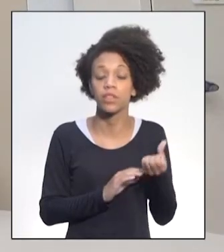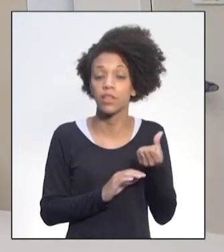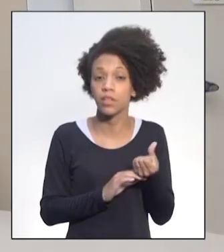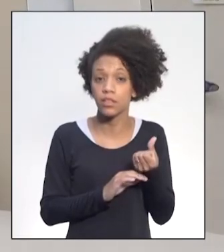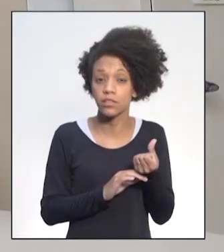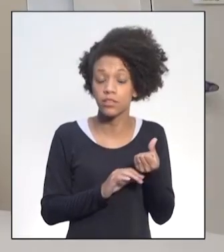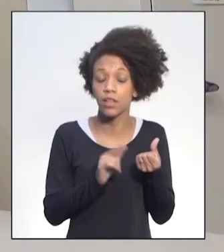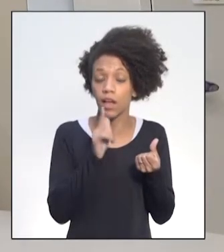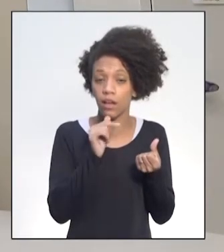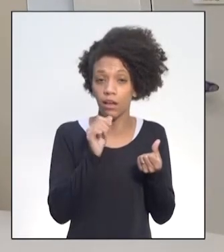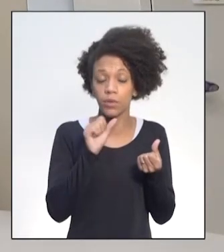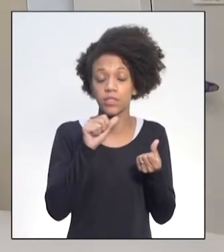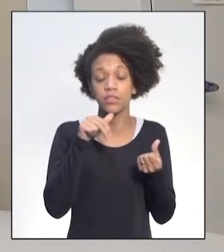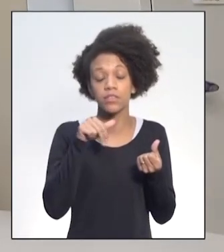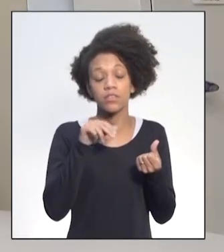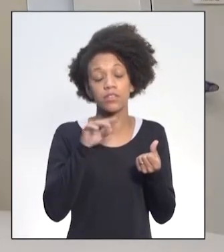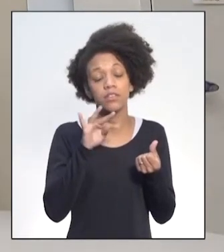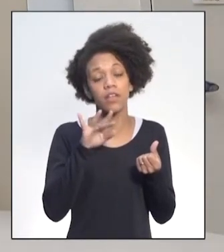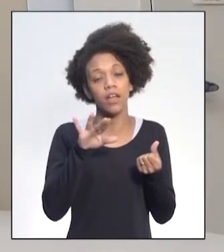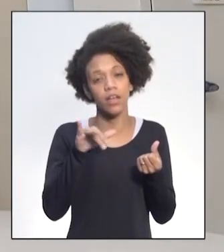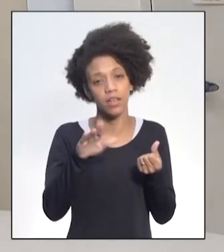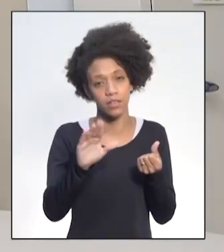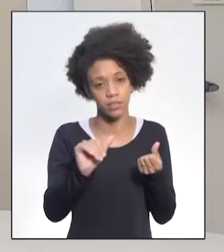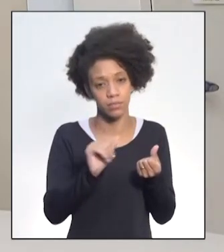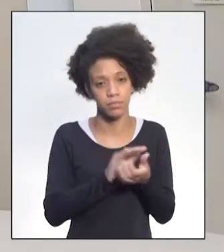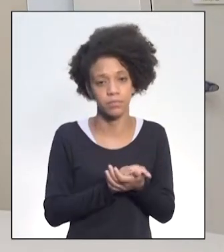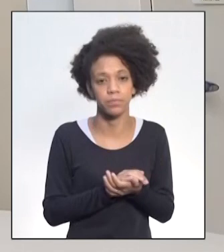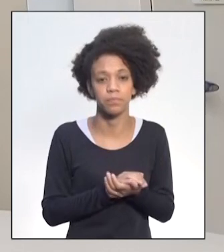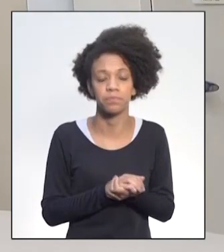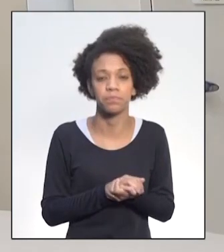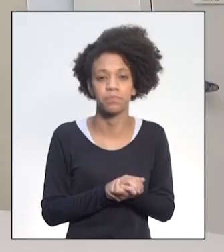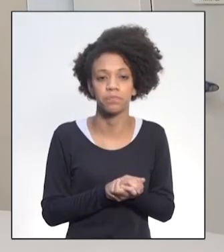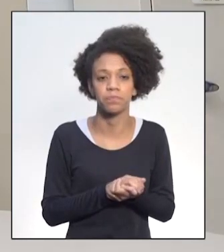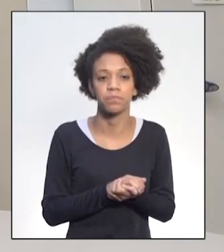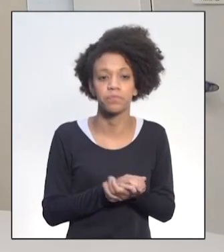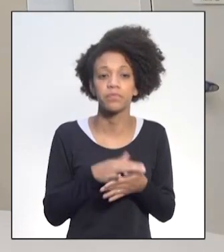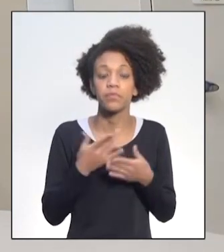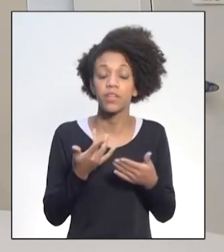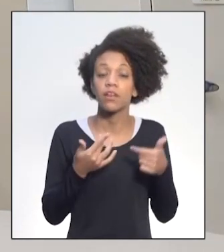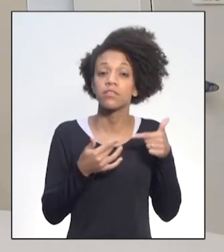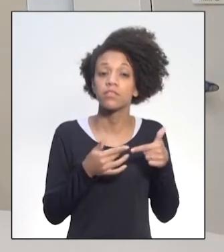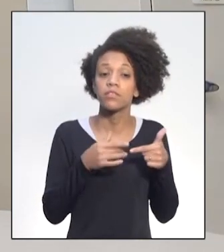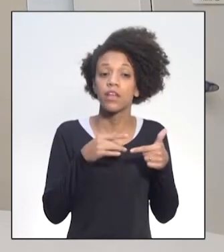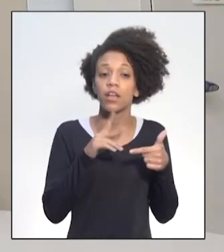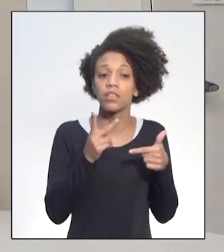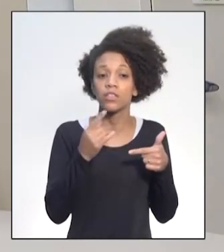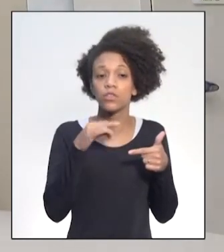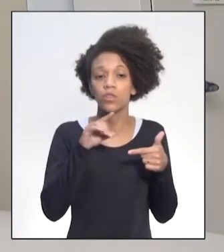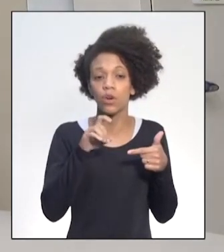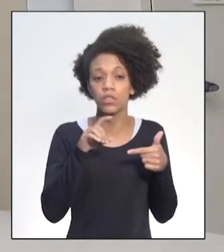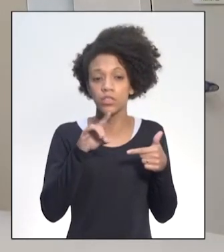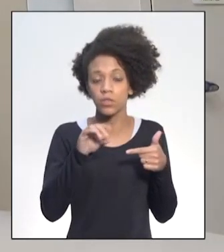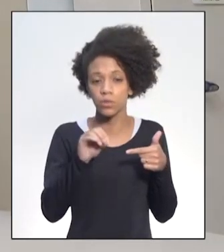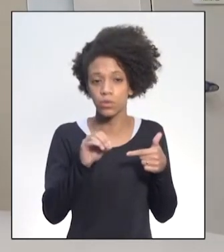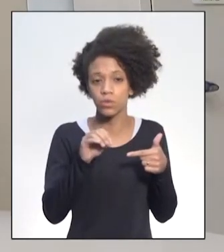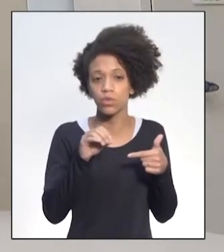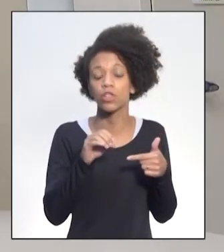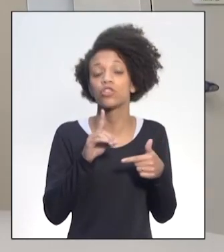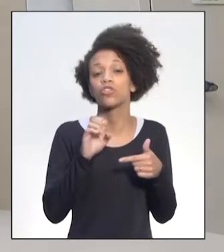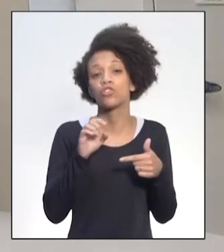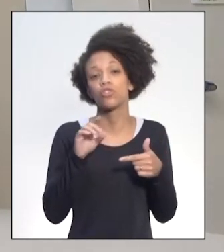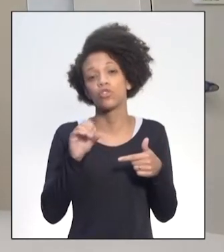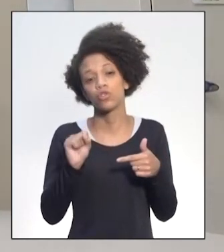Sexta solução, nós temos água sanitária, o alvejante. E a sétima solução, nós temos o hidróxido de